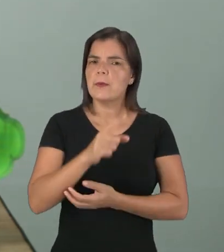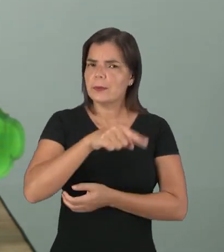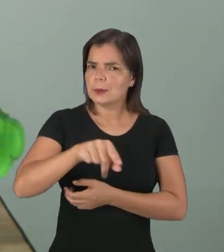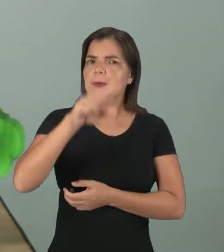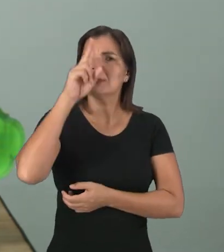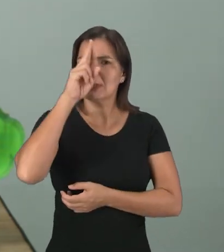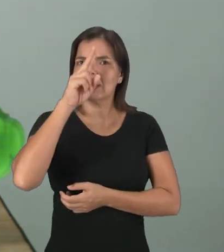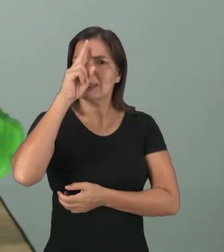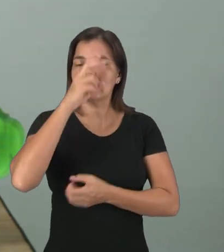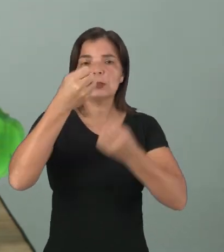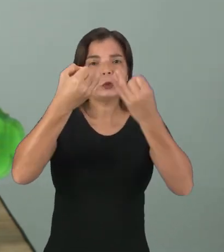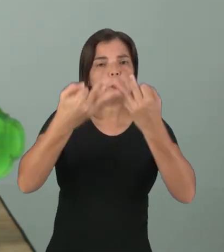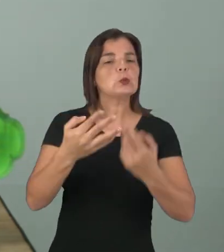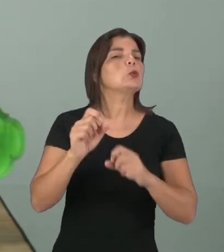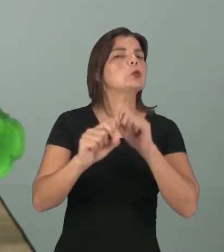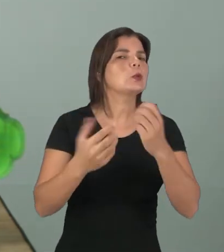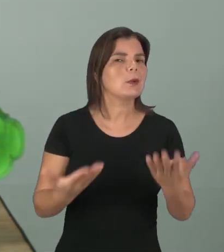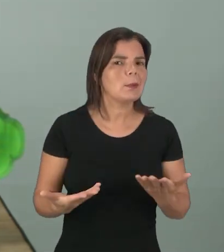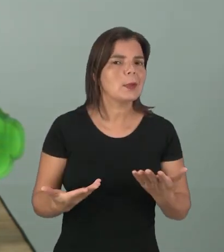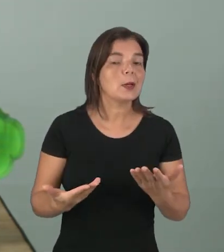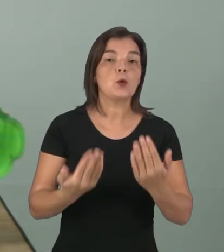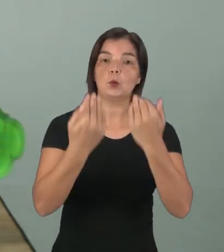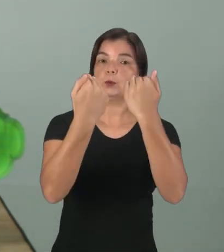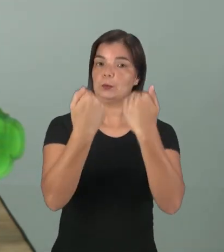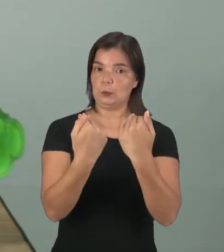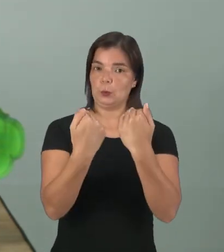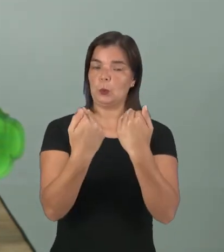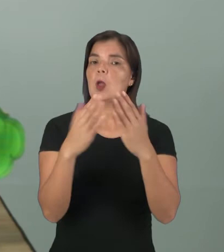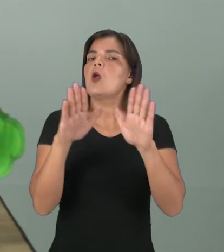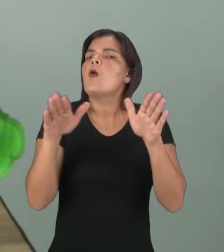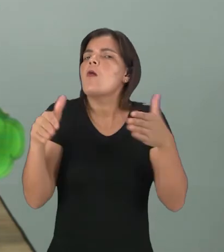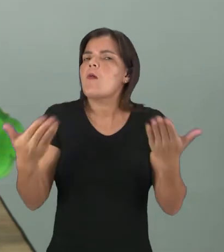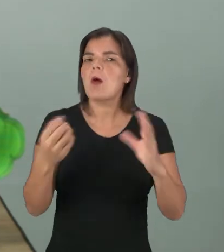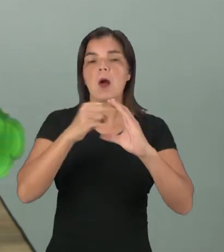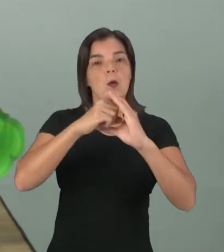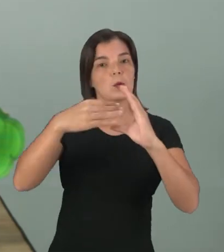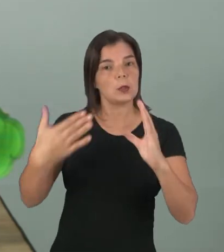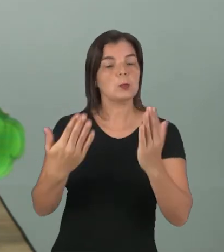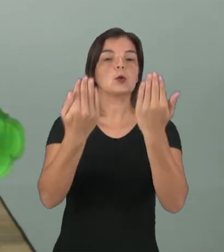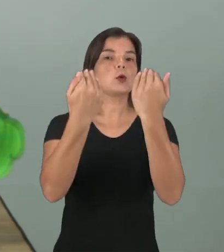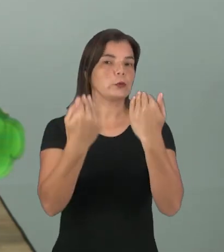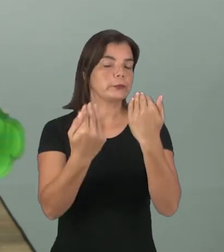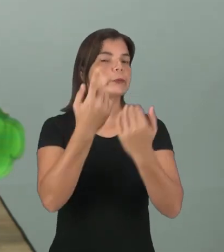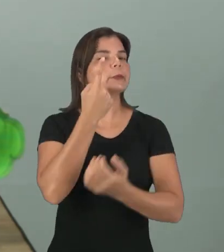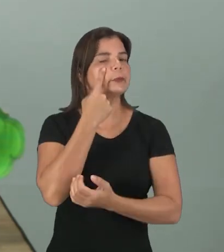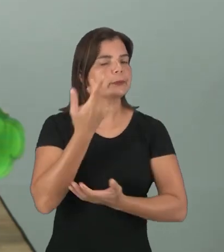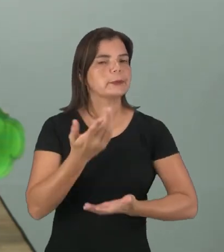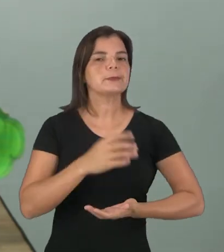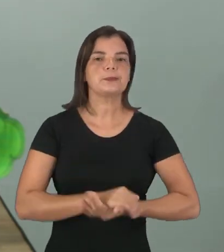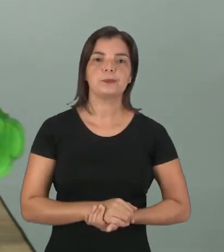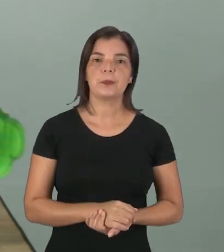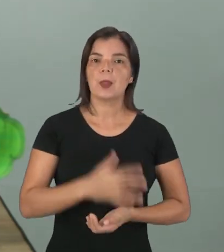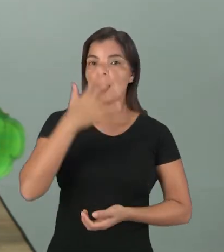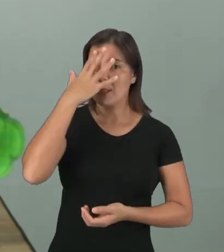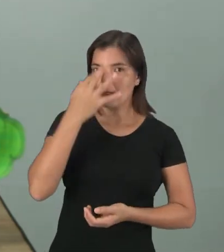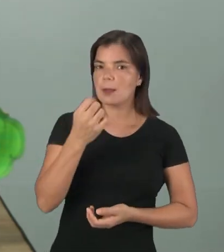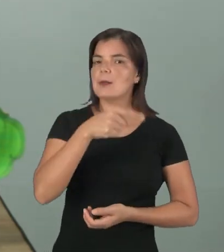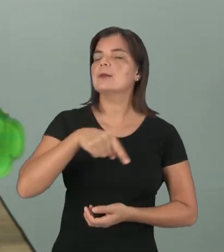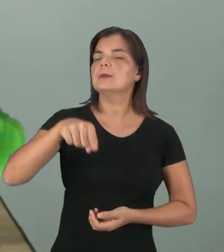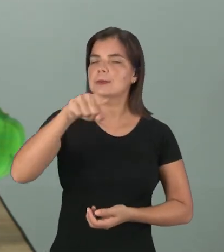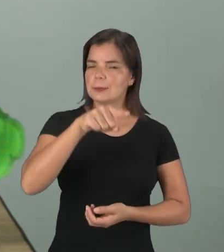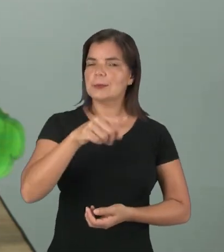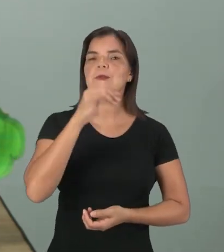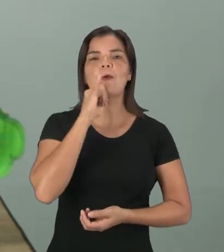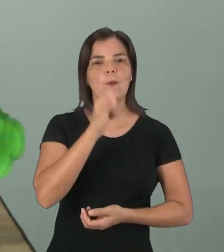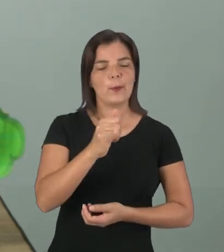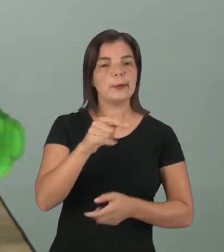Vocês lembram? Ele estava falando sobre o Curupira. E qual é a característica do Curupira? Vamos lá? Eu tenho certeza que você